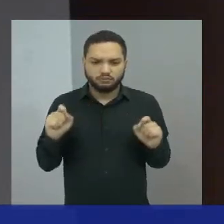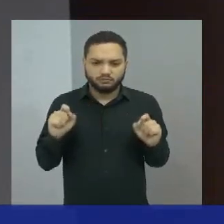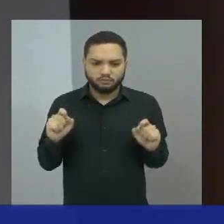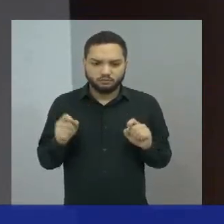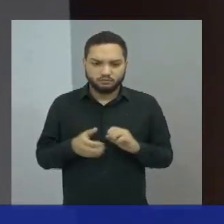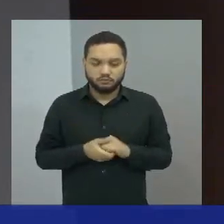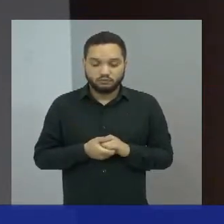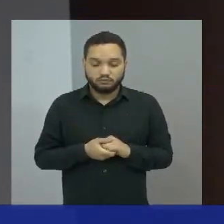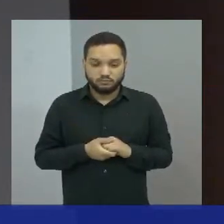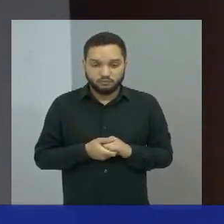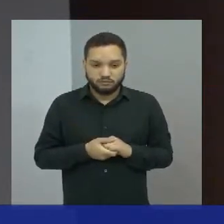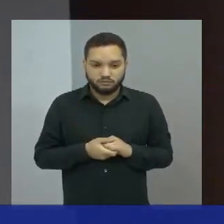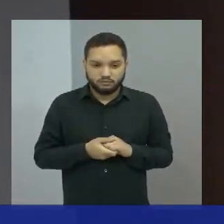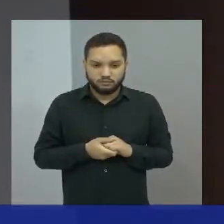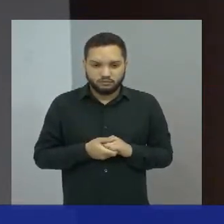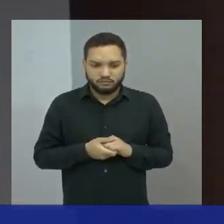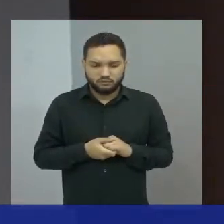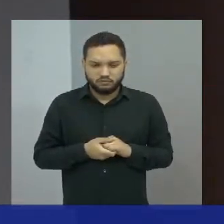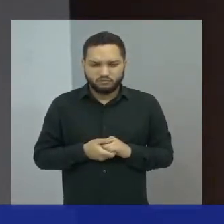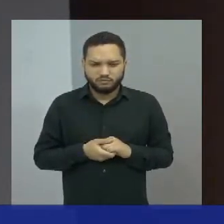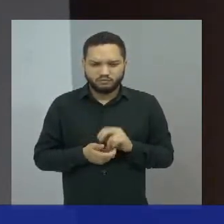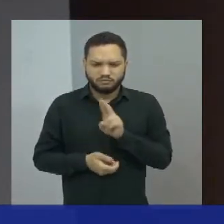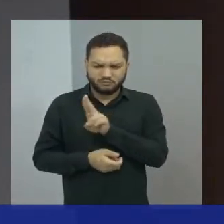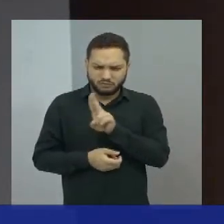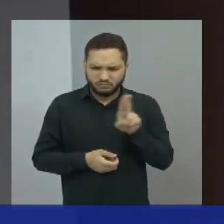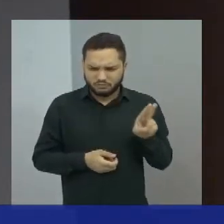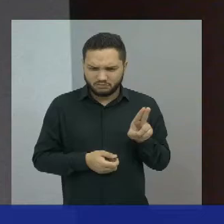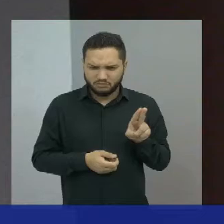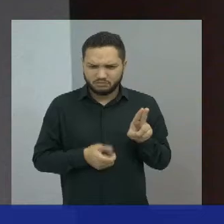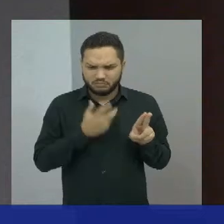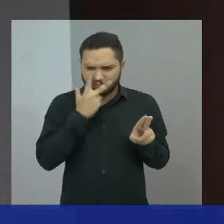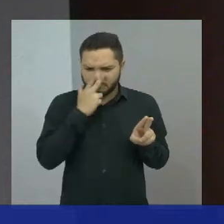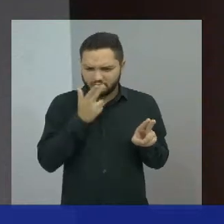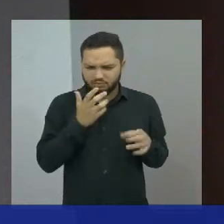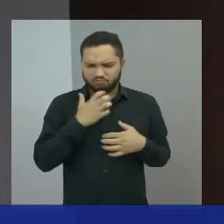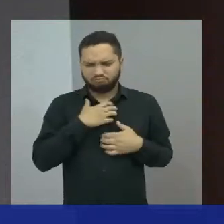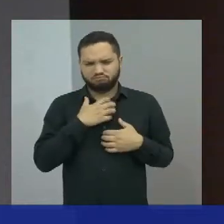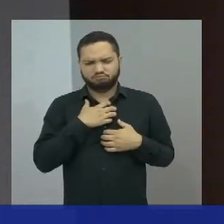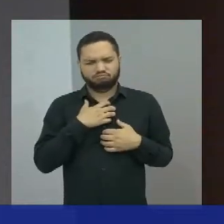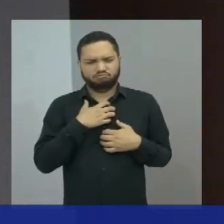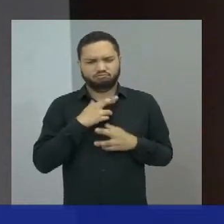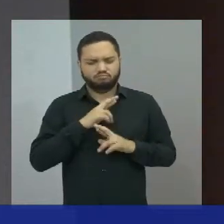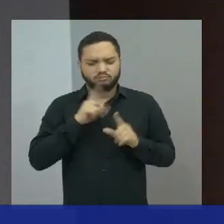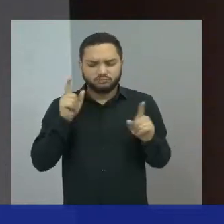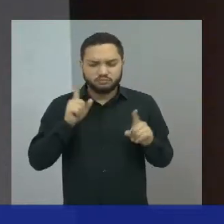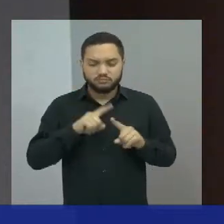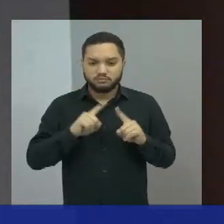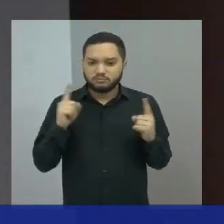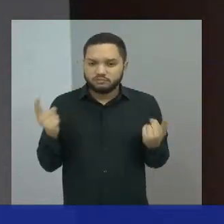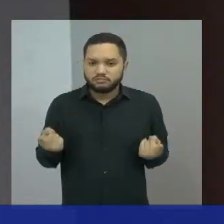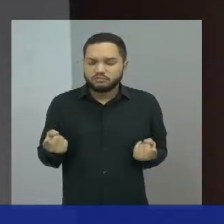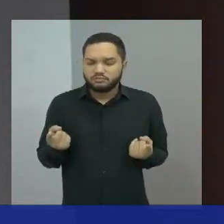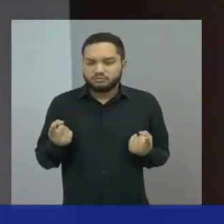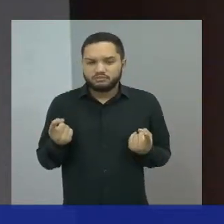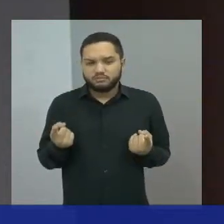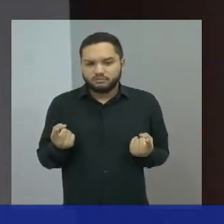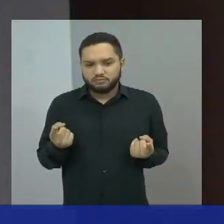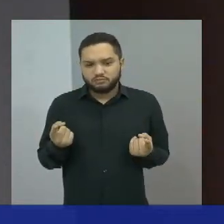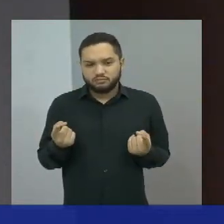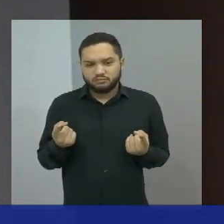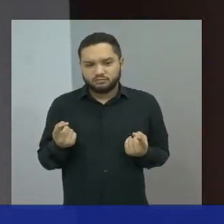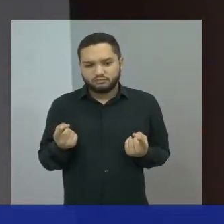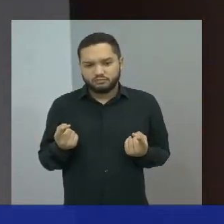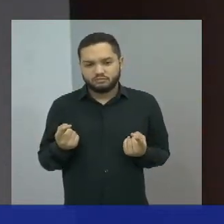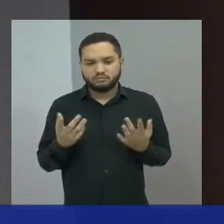Poder de Polícia Administrativa, esse nome pode nos intimidar um pouco, né? Mas a gente pode,